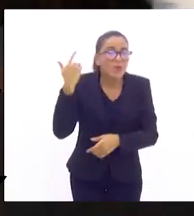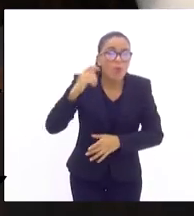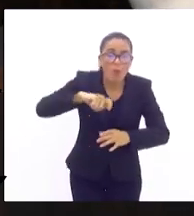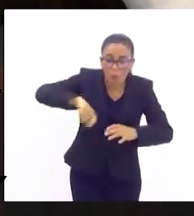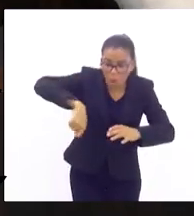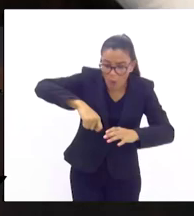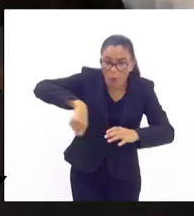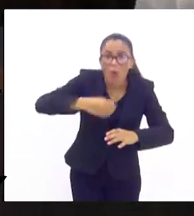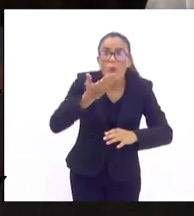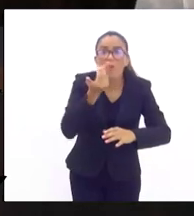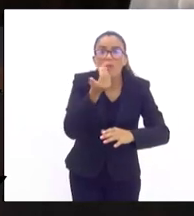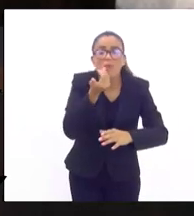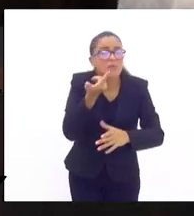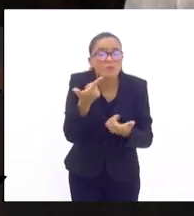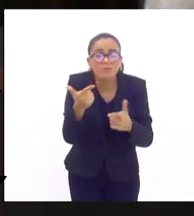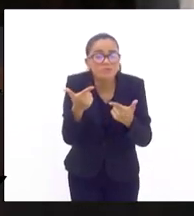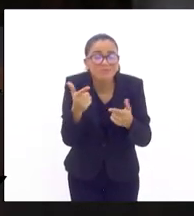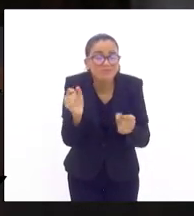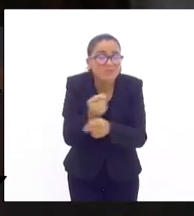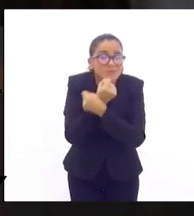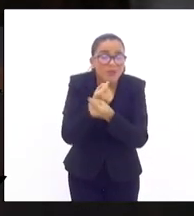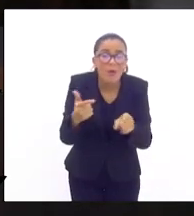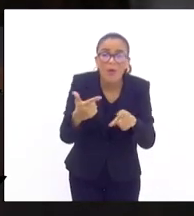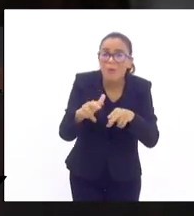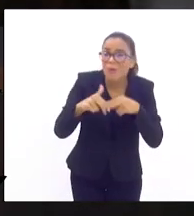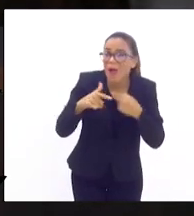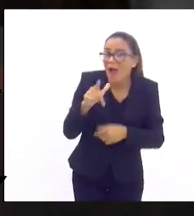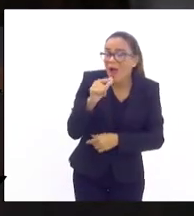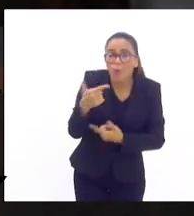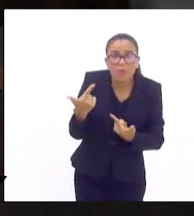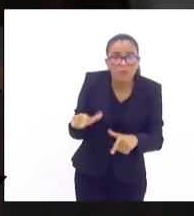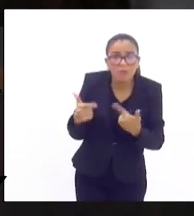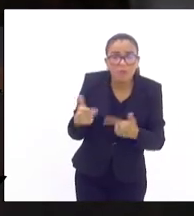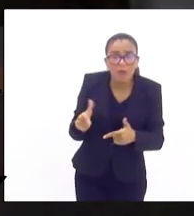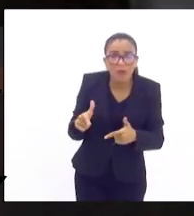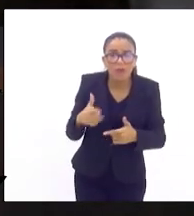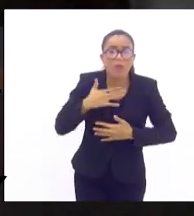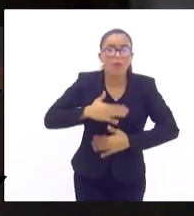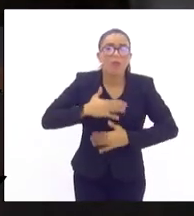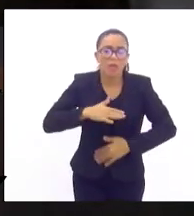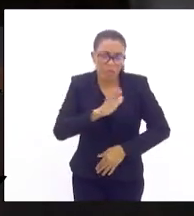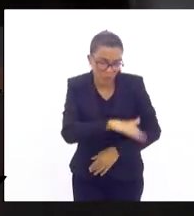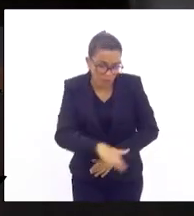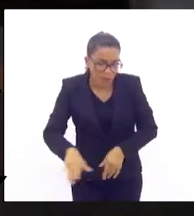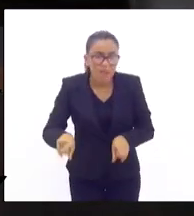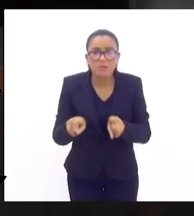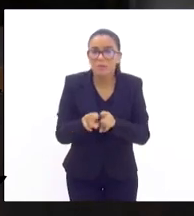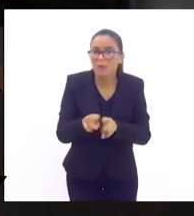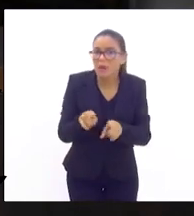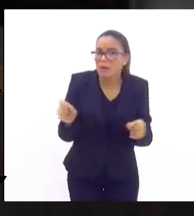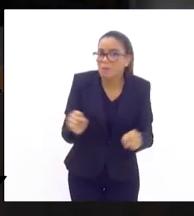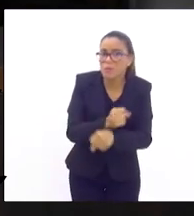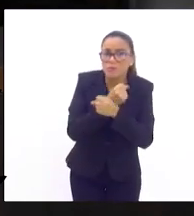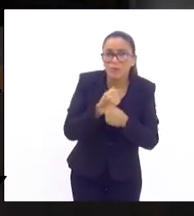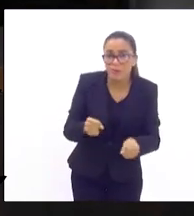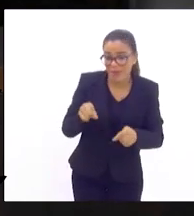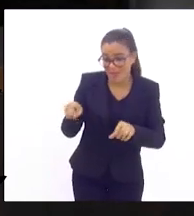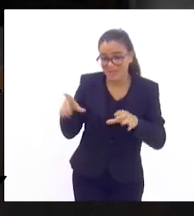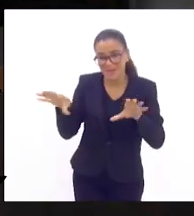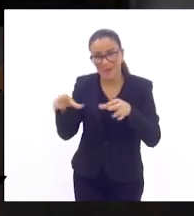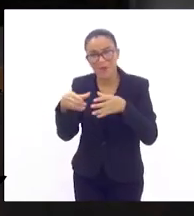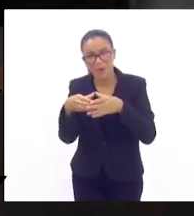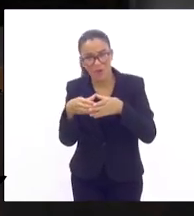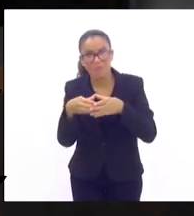dar banho em criança, nem fazer o direito à higiene pessoal, não se tinha mais o direito. Então eu vim aqui para dizer a vocês que essa comissão,